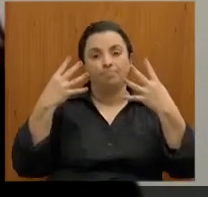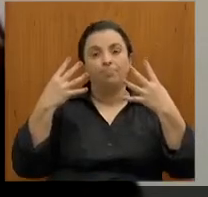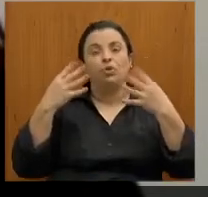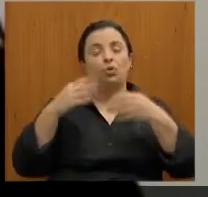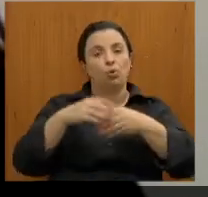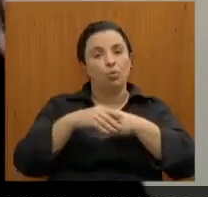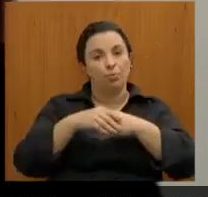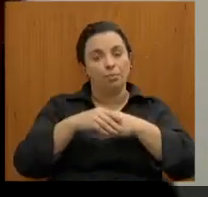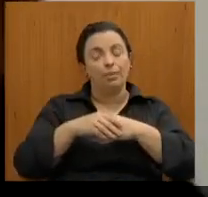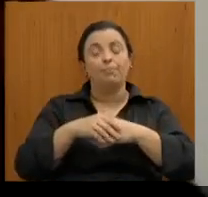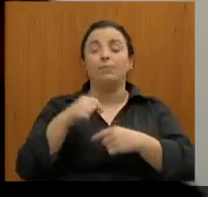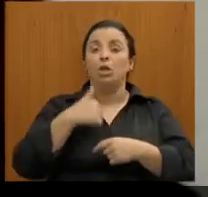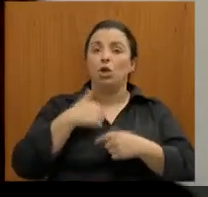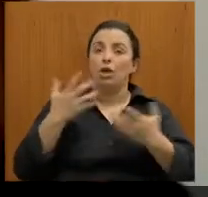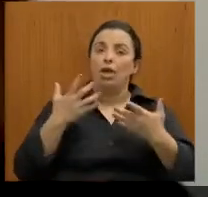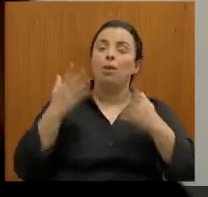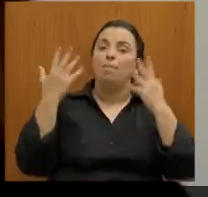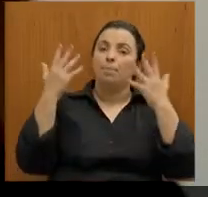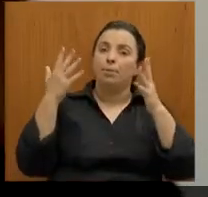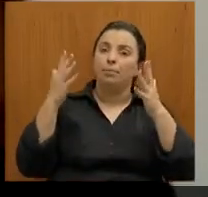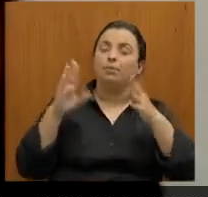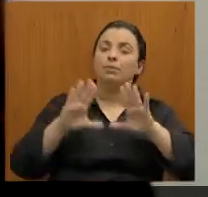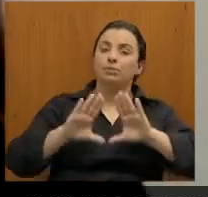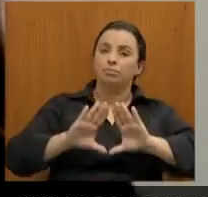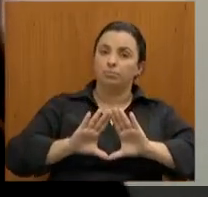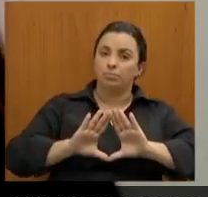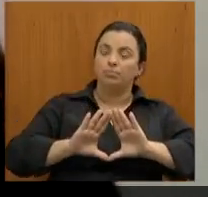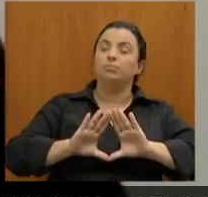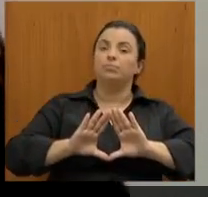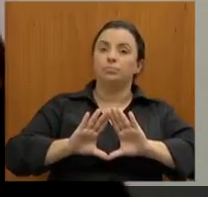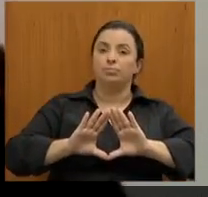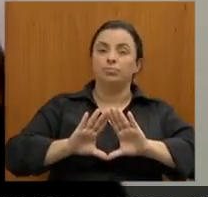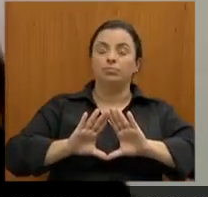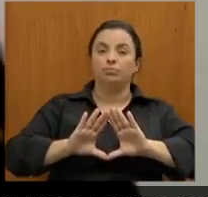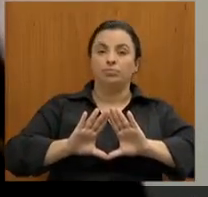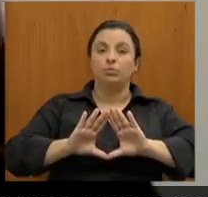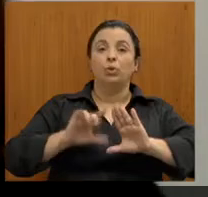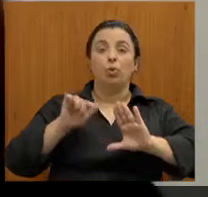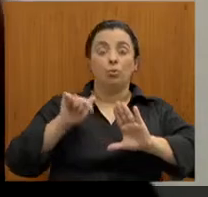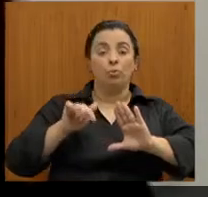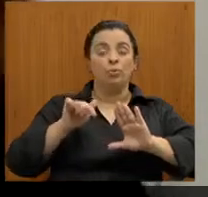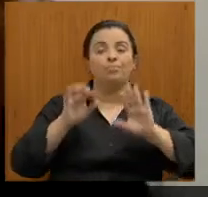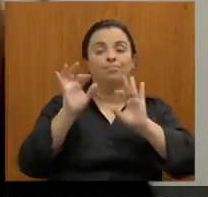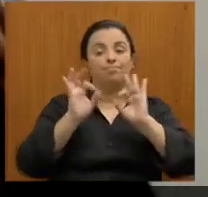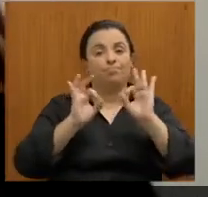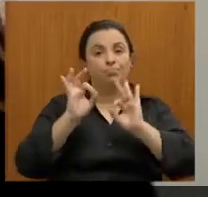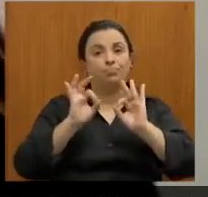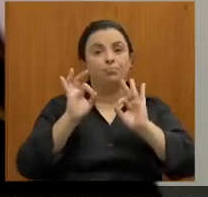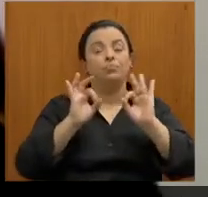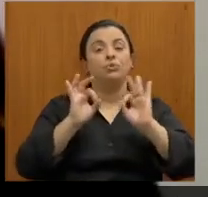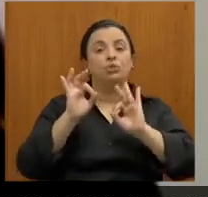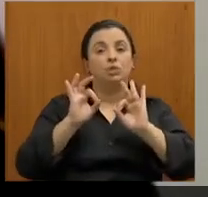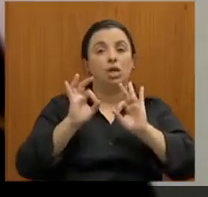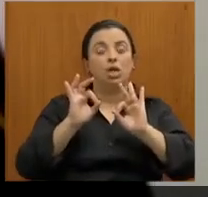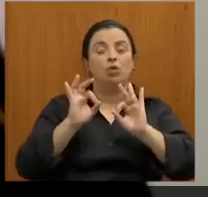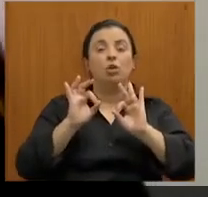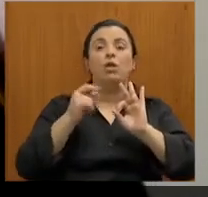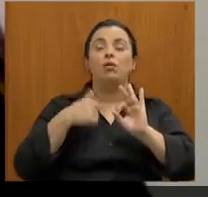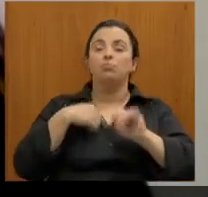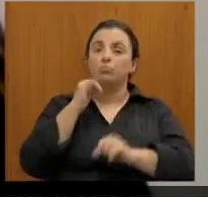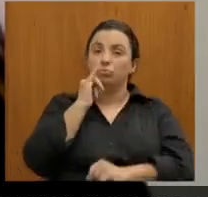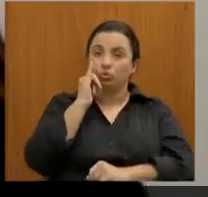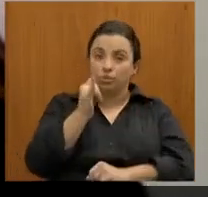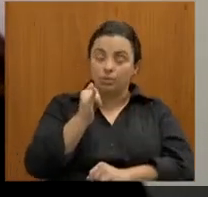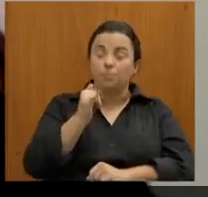eu quero parabenizar a Assembleia Legislativa de Minas Gerais por essa iniciativa de ter a deputada Ana Paula